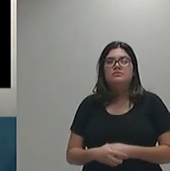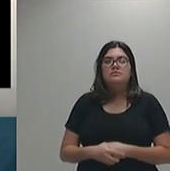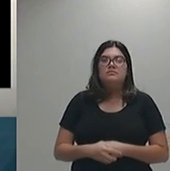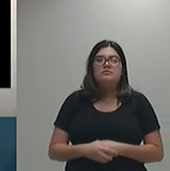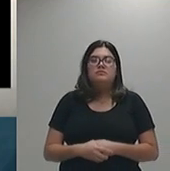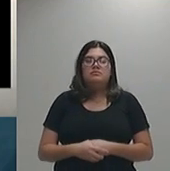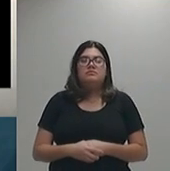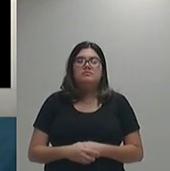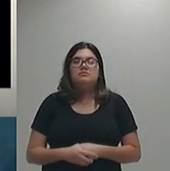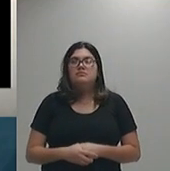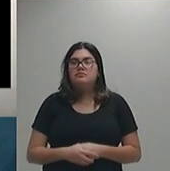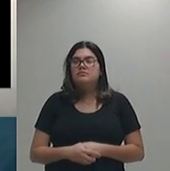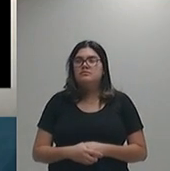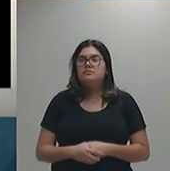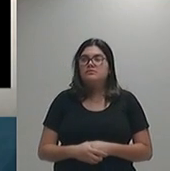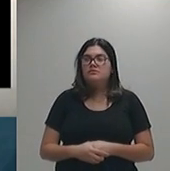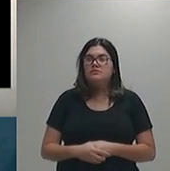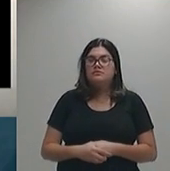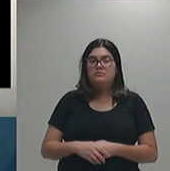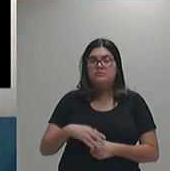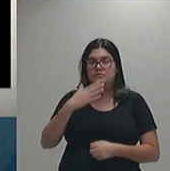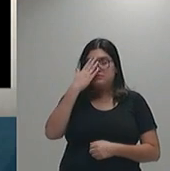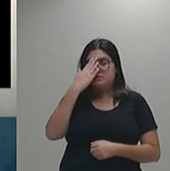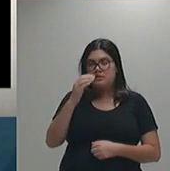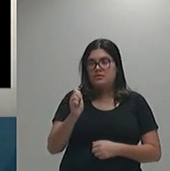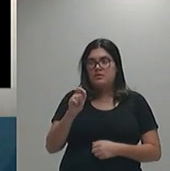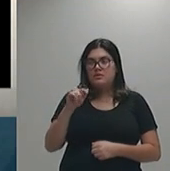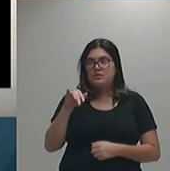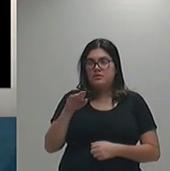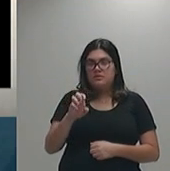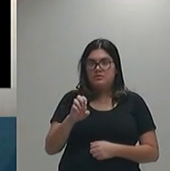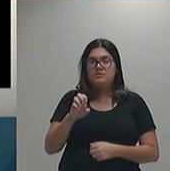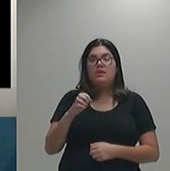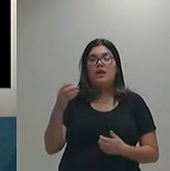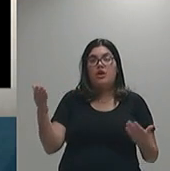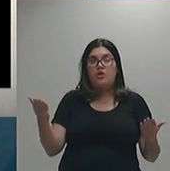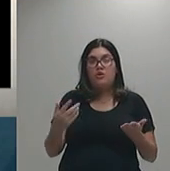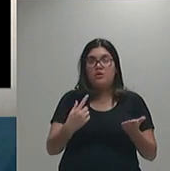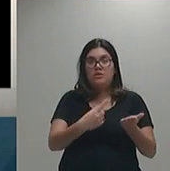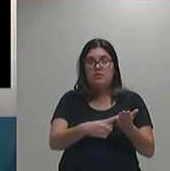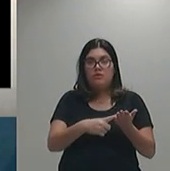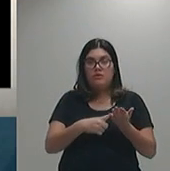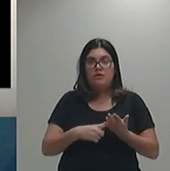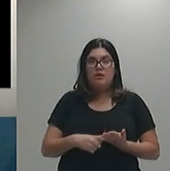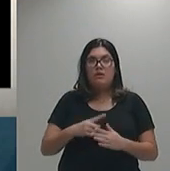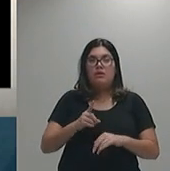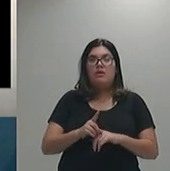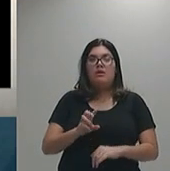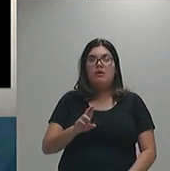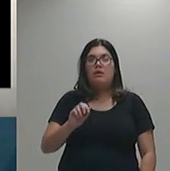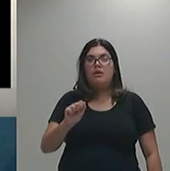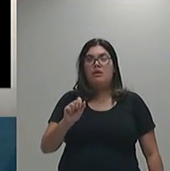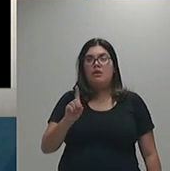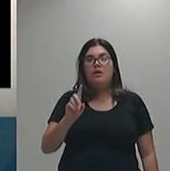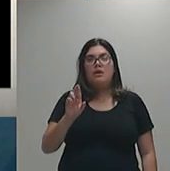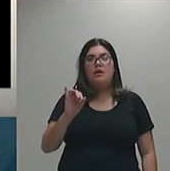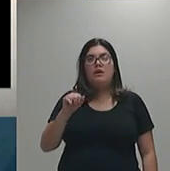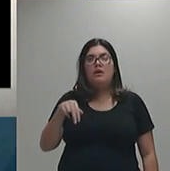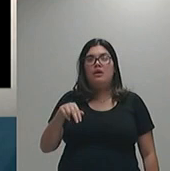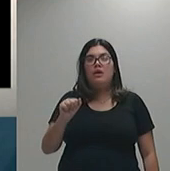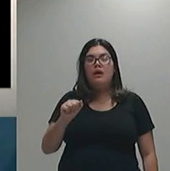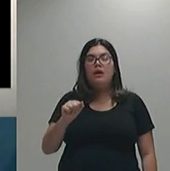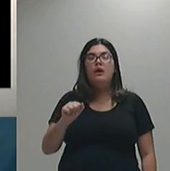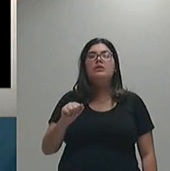é muito obrigado autor Alice convida agora a Dra Adriana Cristina de IOS